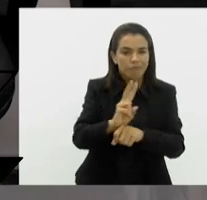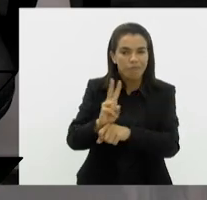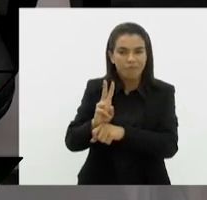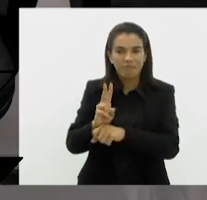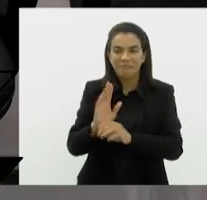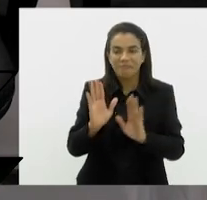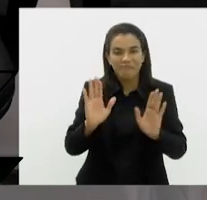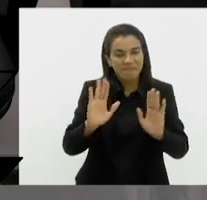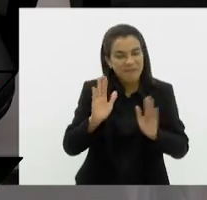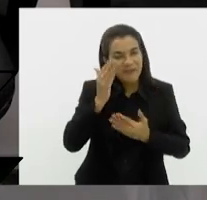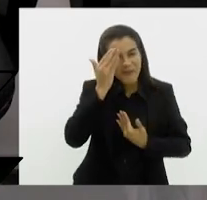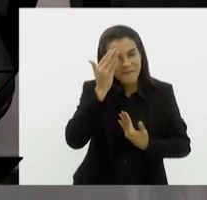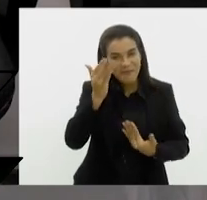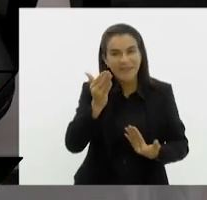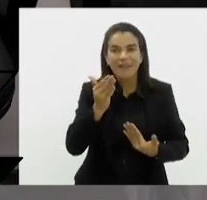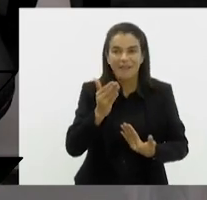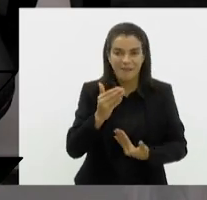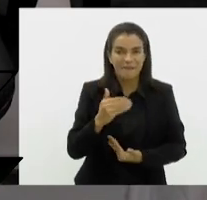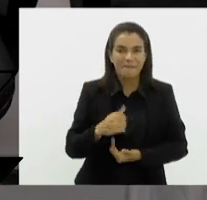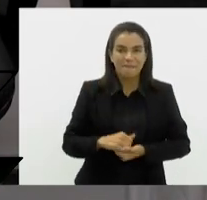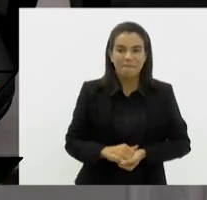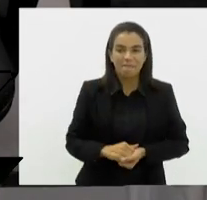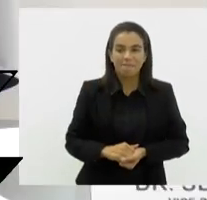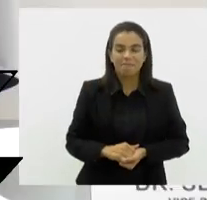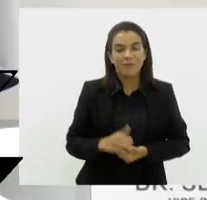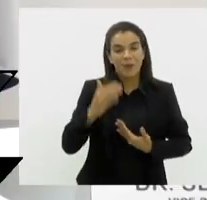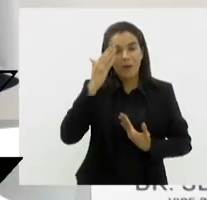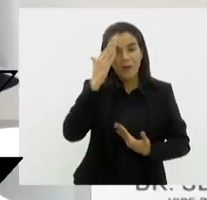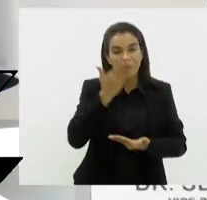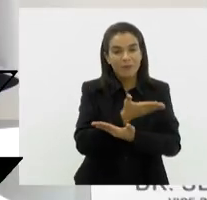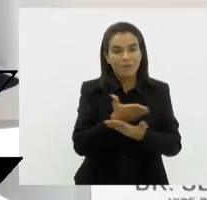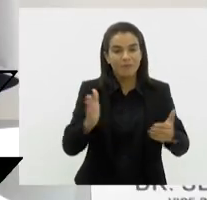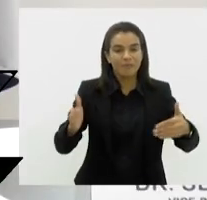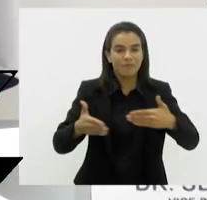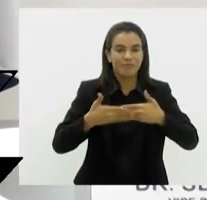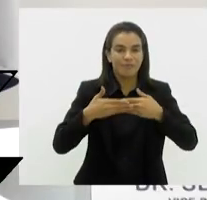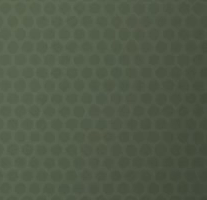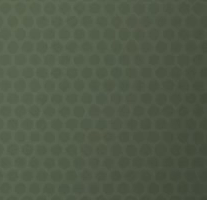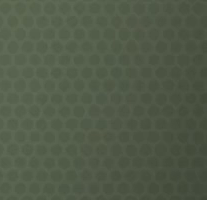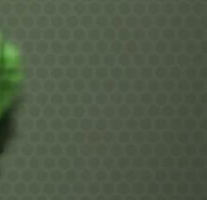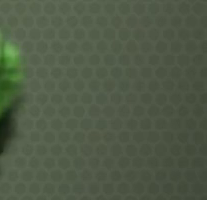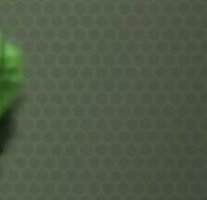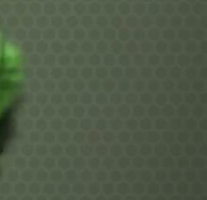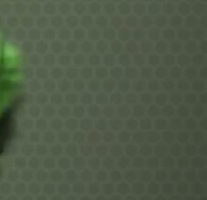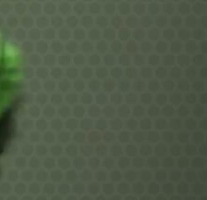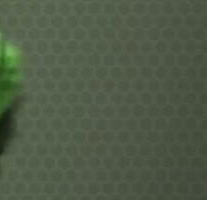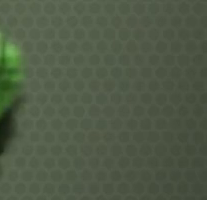É isso. Obrigada mais uma vez. Com antecedência, estaremos lá. Muito obrigado a todos. Está encerrada a sessão.